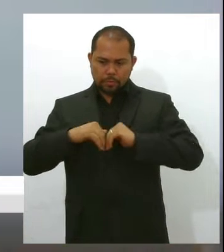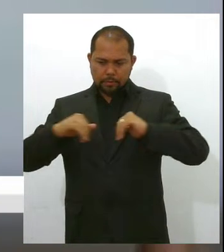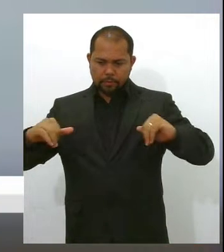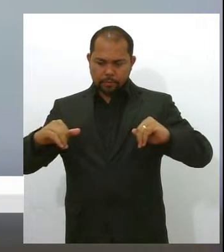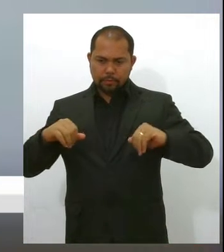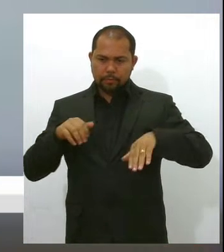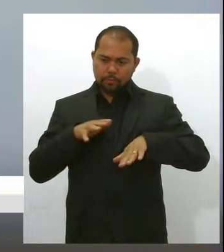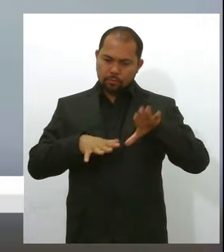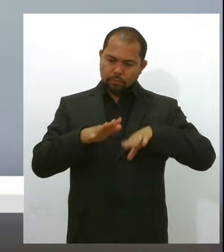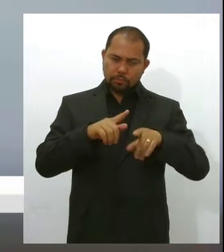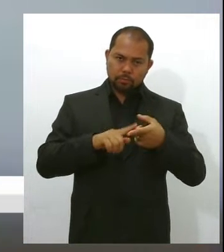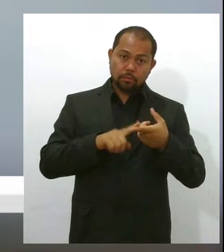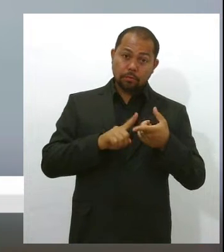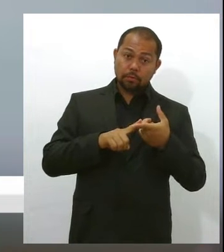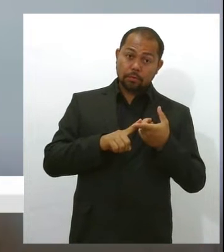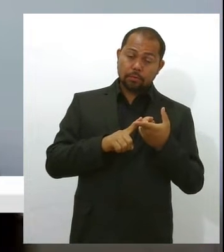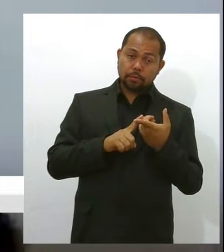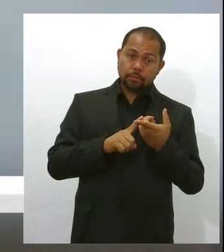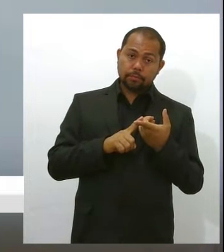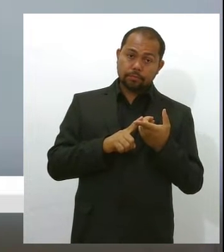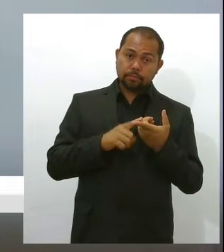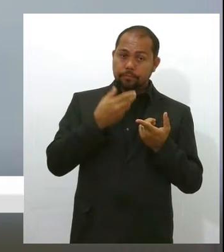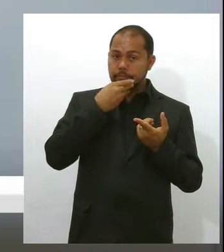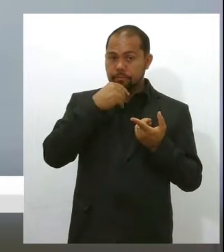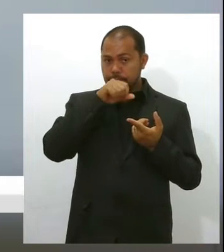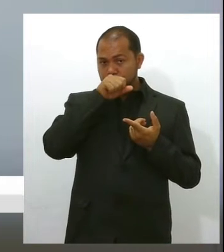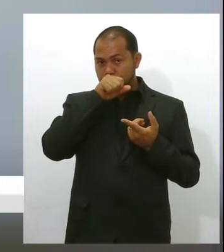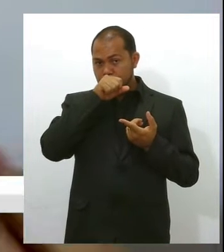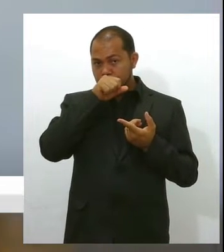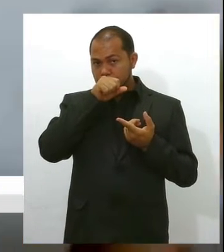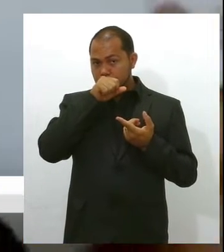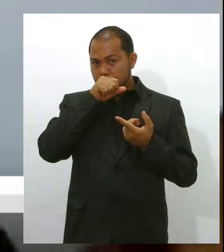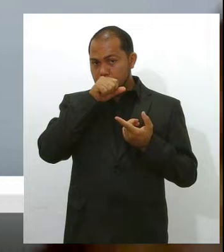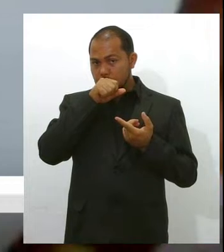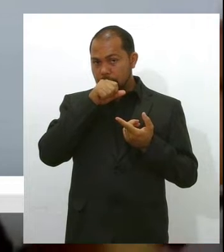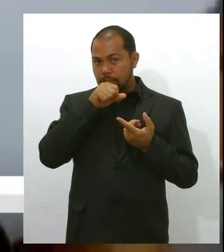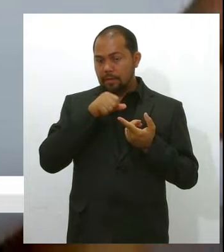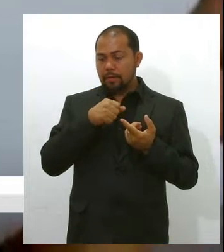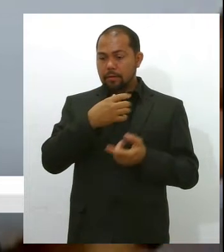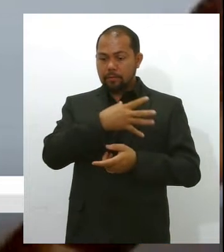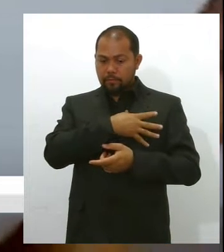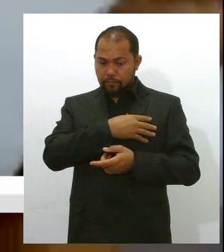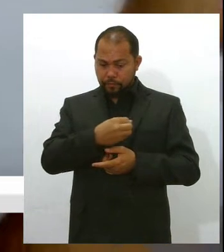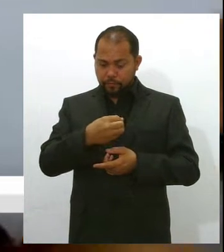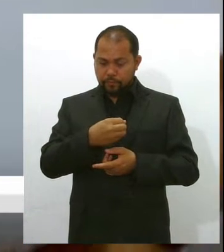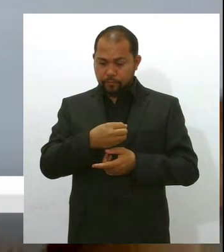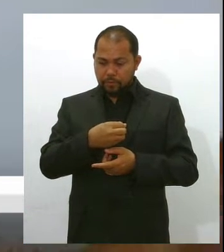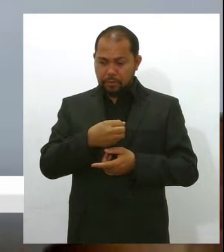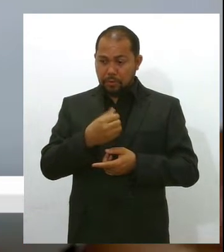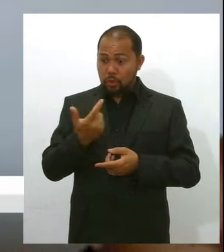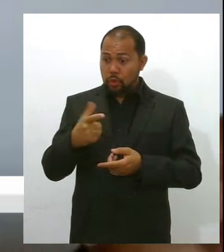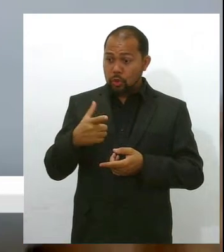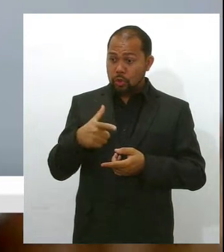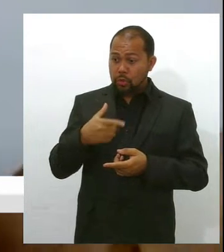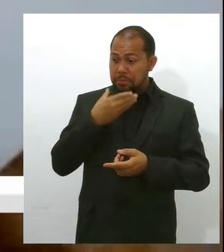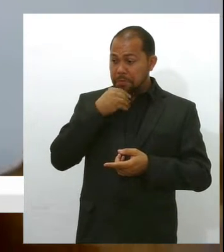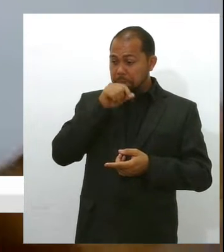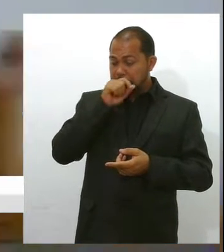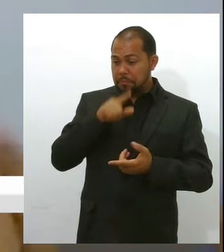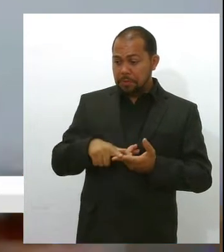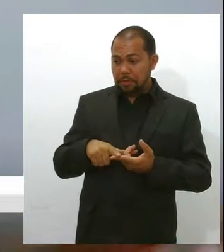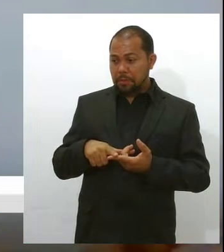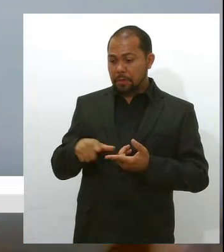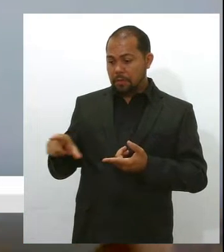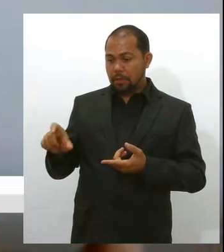pais que foram filhos que não tiveram pais, então eles esse modelo de paternidade ou paternagem que eles seguem, eles